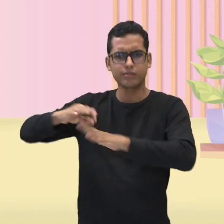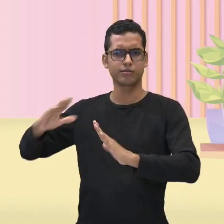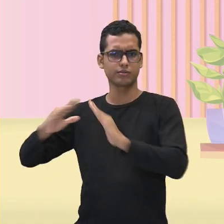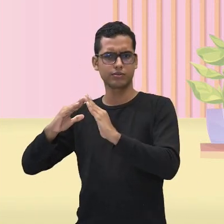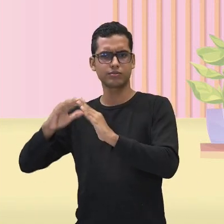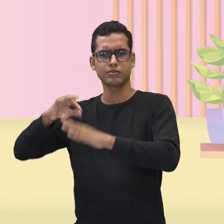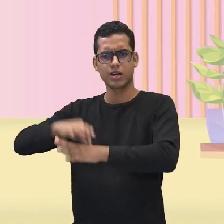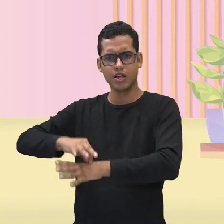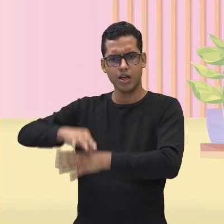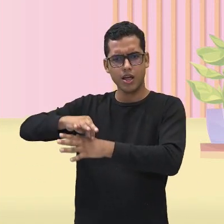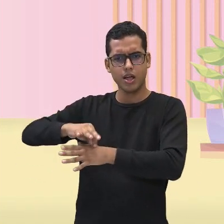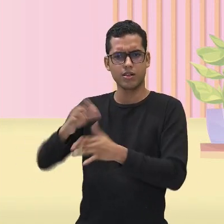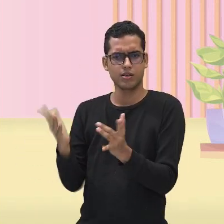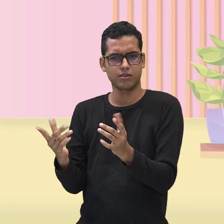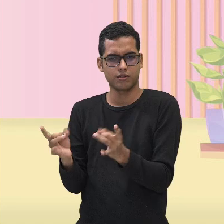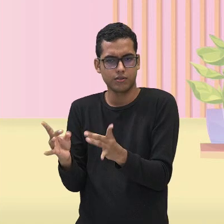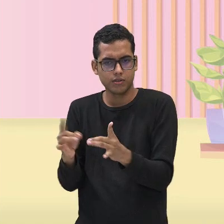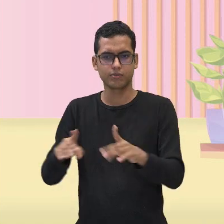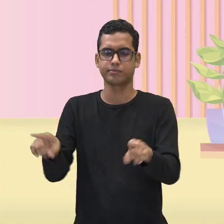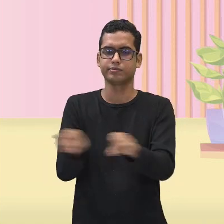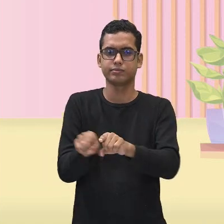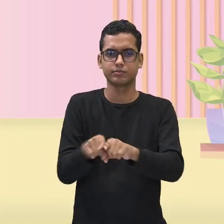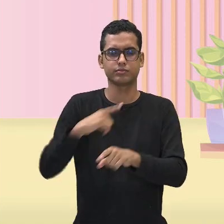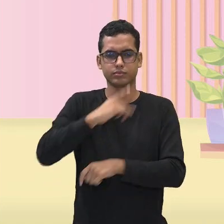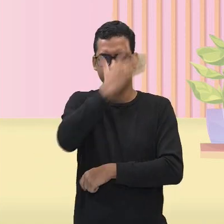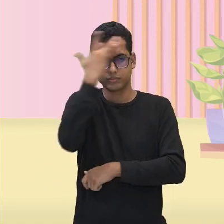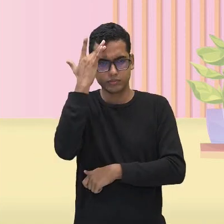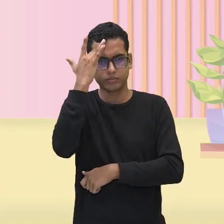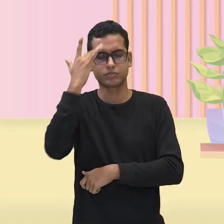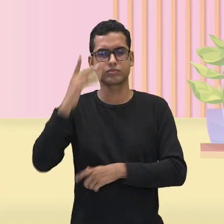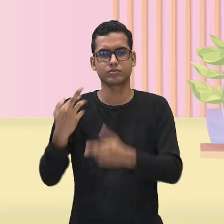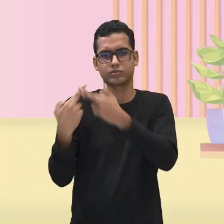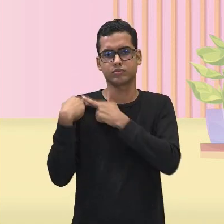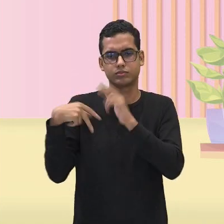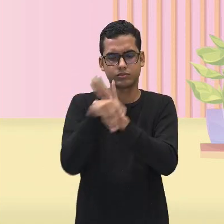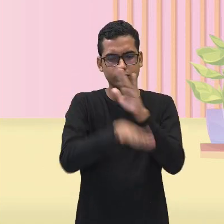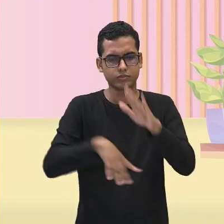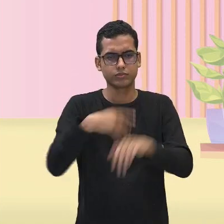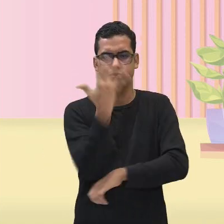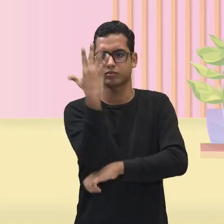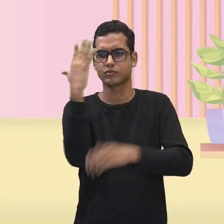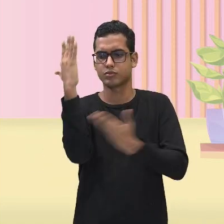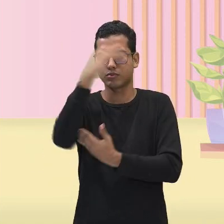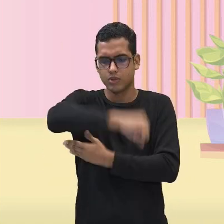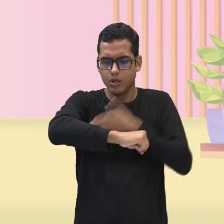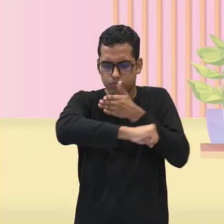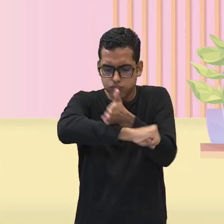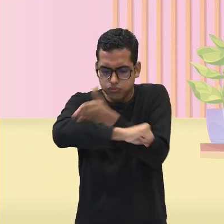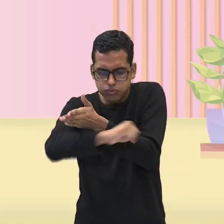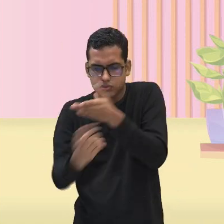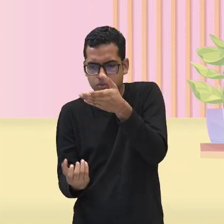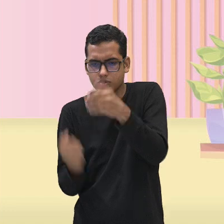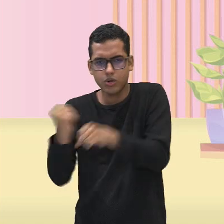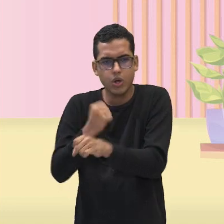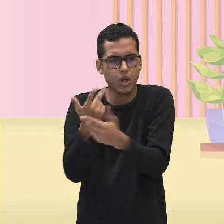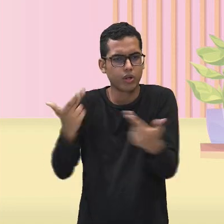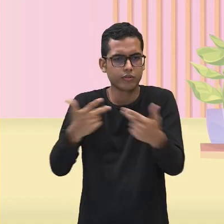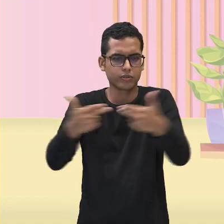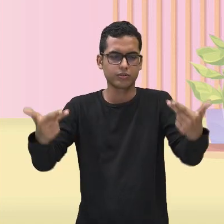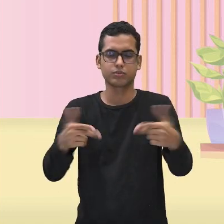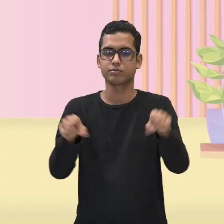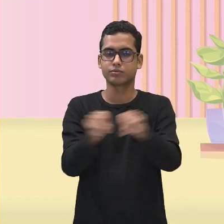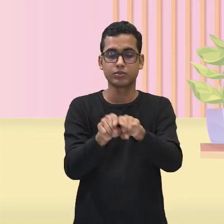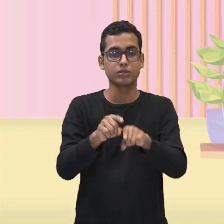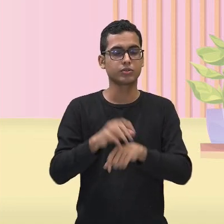trabalha ali com a madeira, com os móveis. Ele condutor de bus, que é a pessoa que dirige o ônibus, o motorista